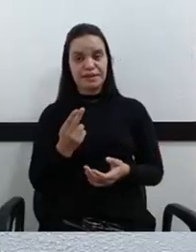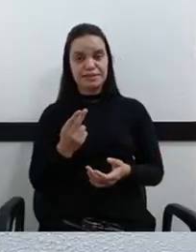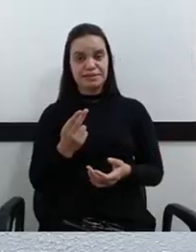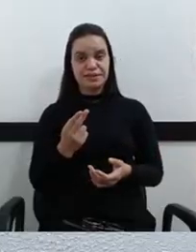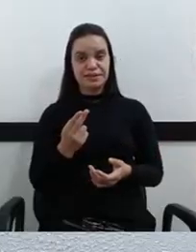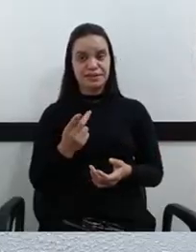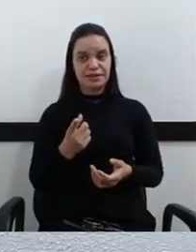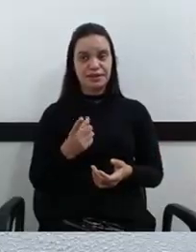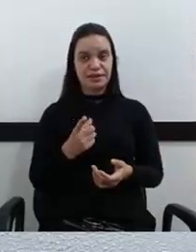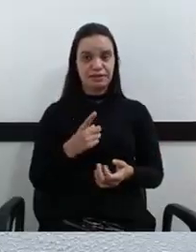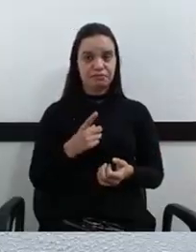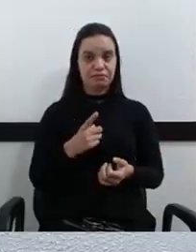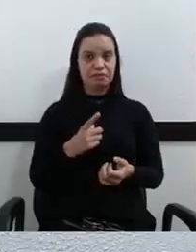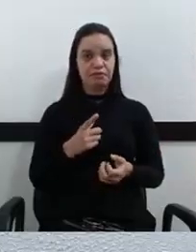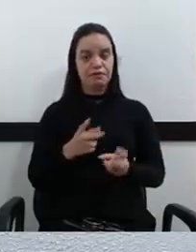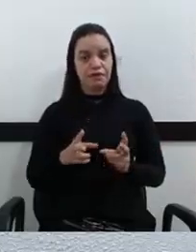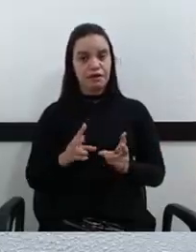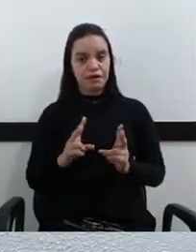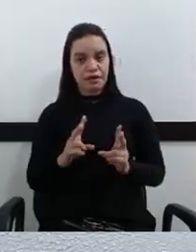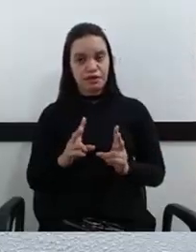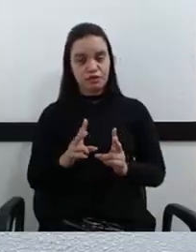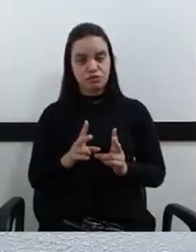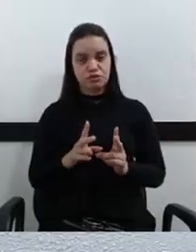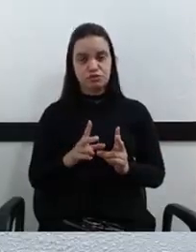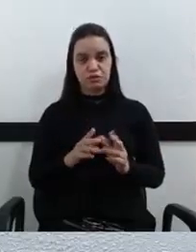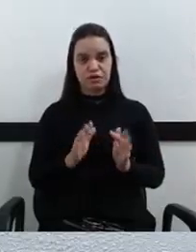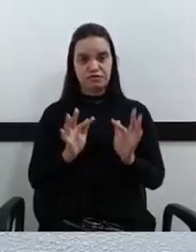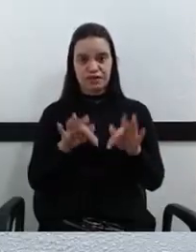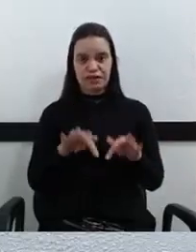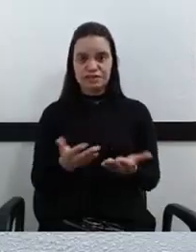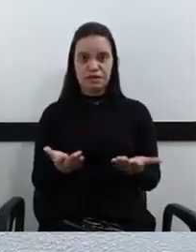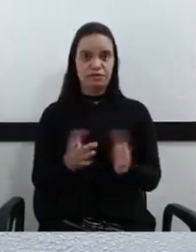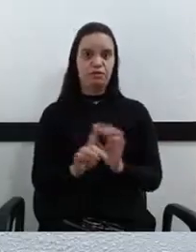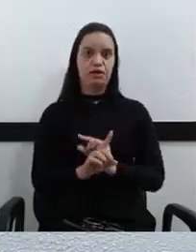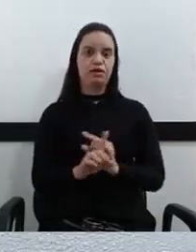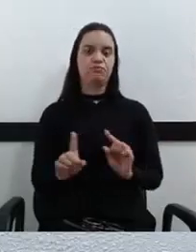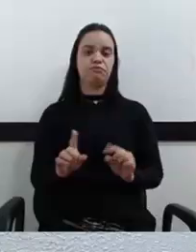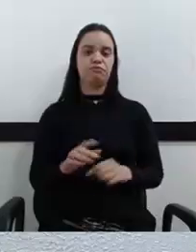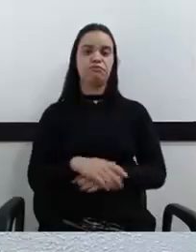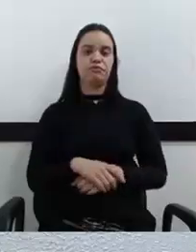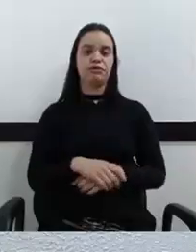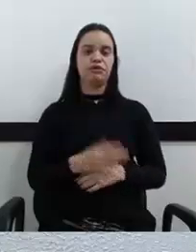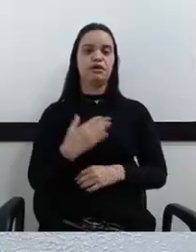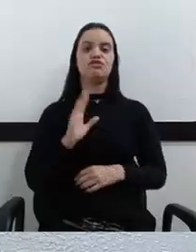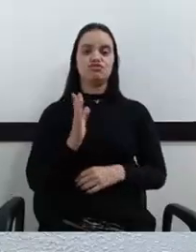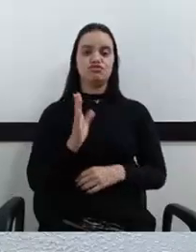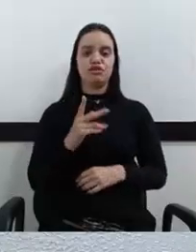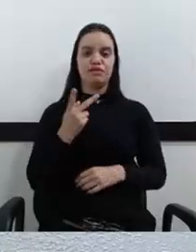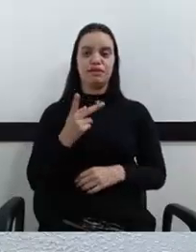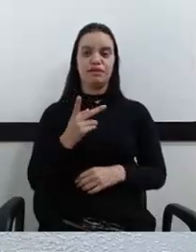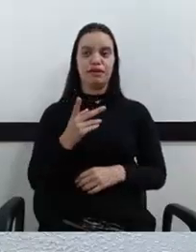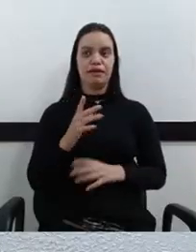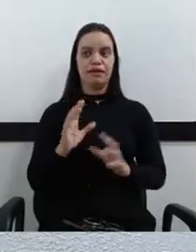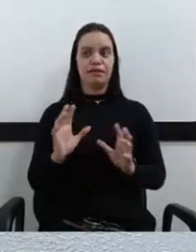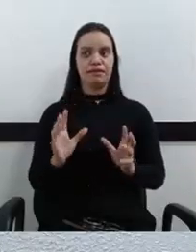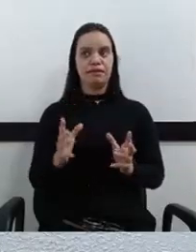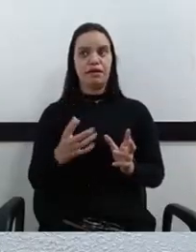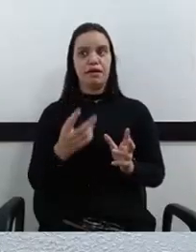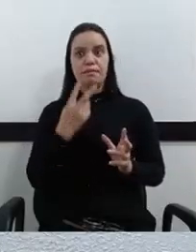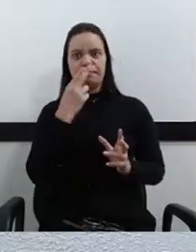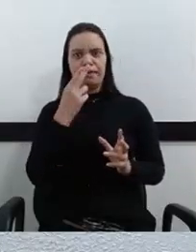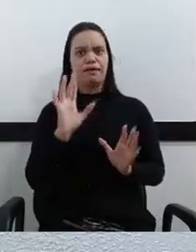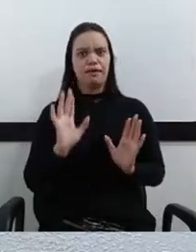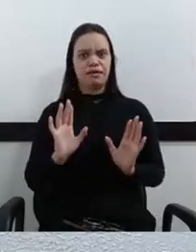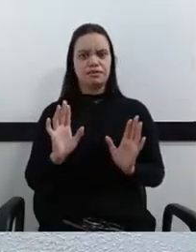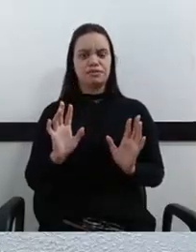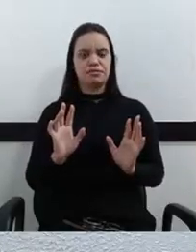a tendência de não ser abarcado pela PEC. Como eu falei, é uma tendência. Acho que é isso.